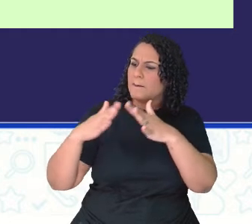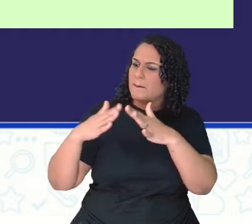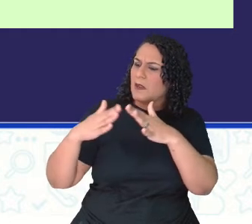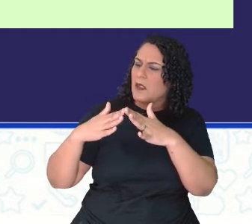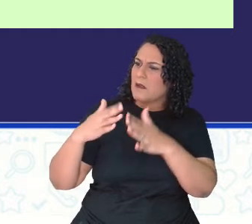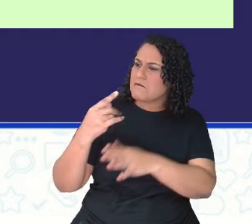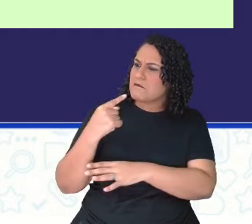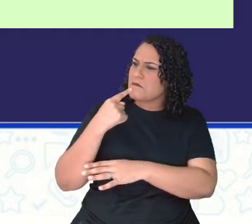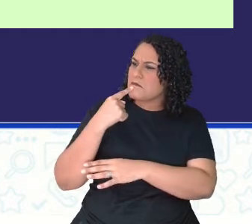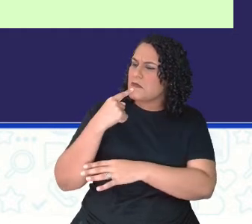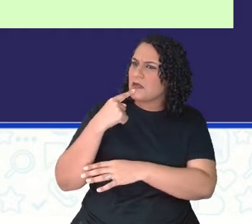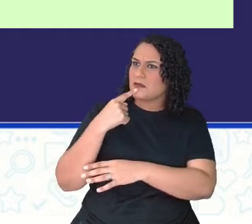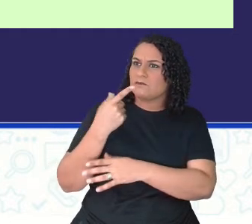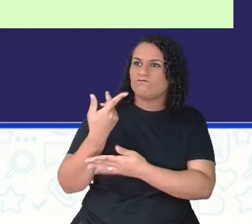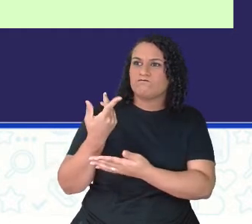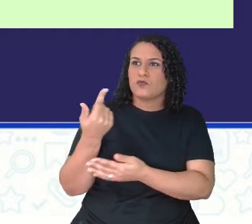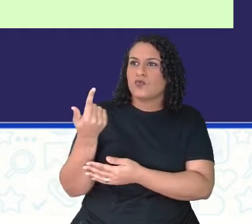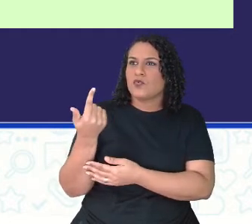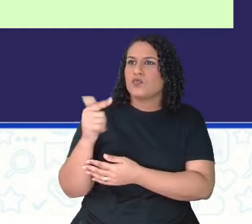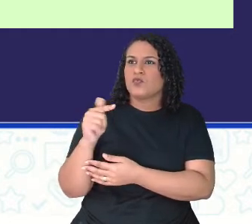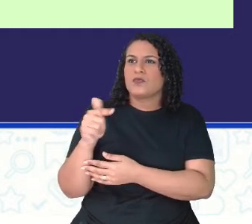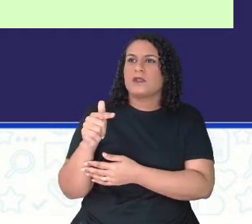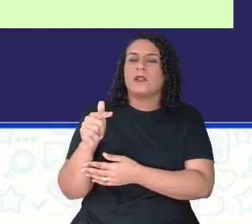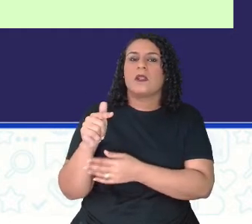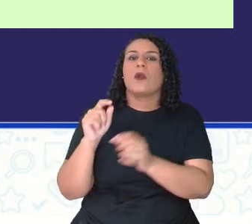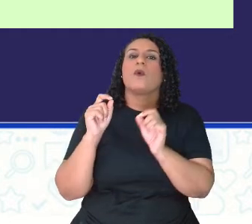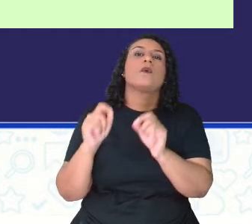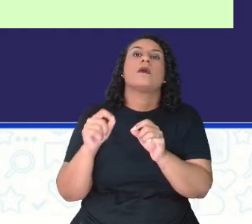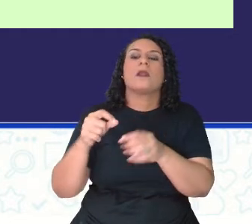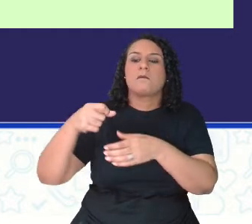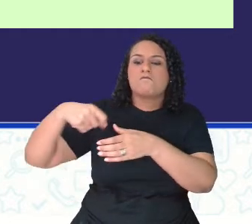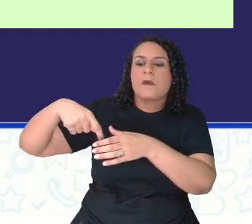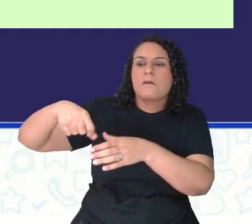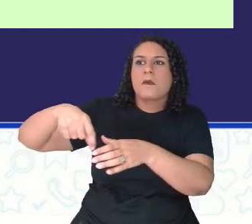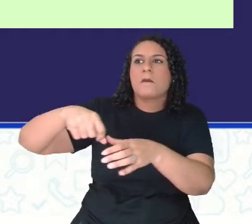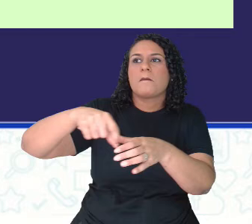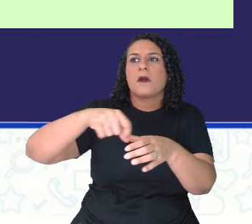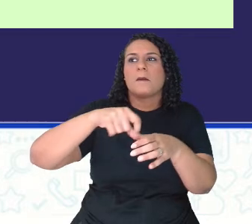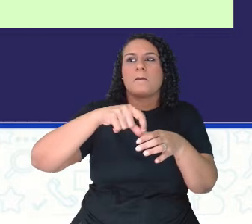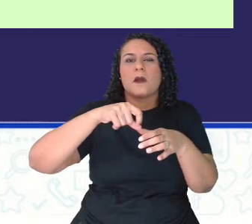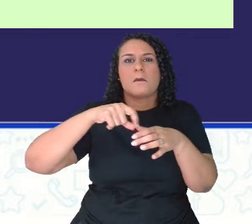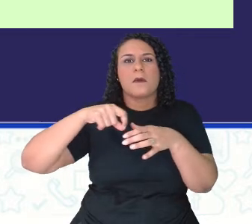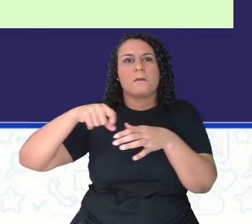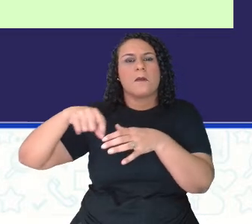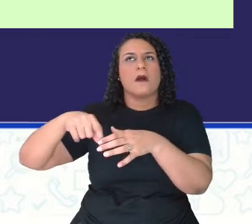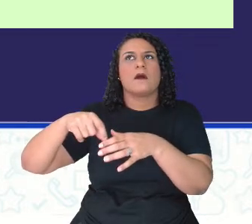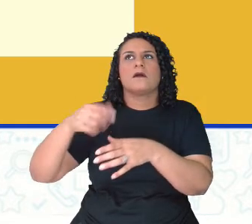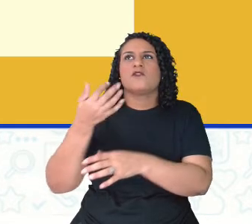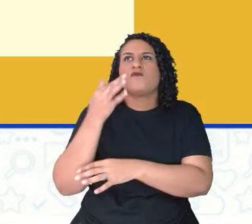não havia culturas, e aqui cultura que ela fala é uma horta, um pomar.